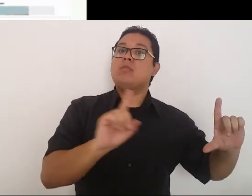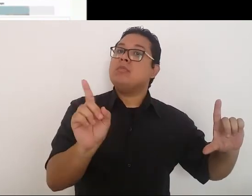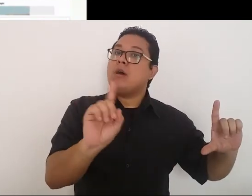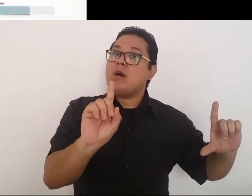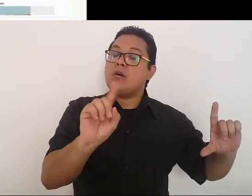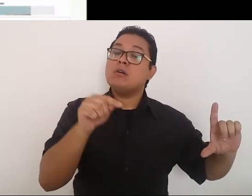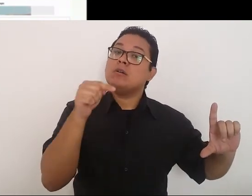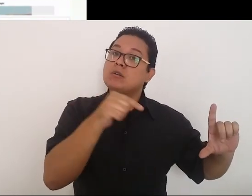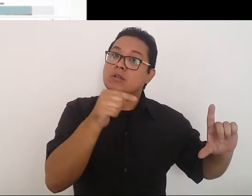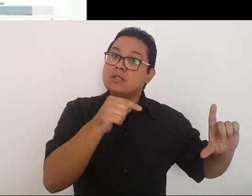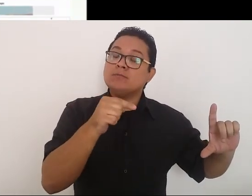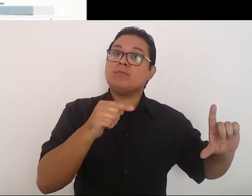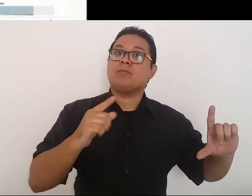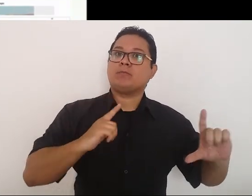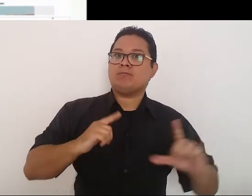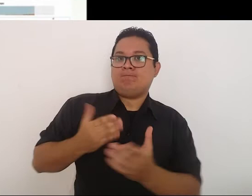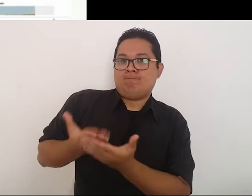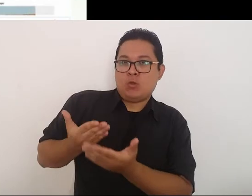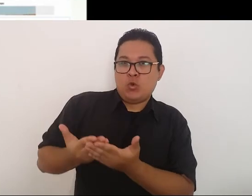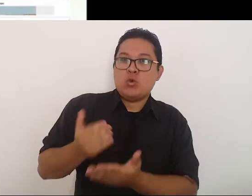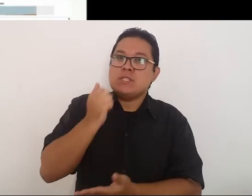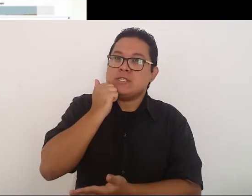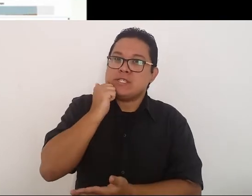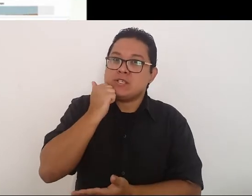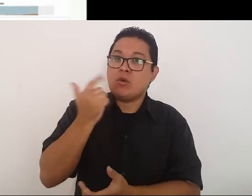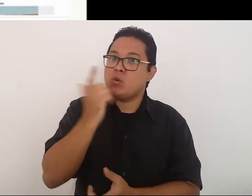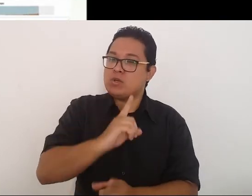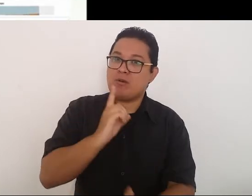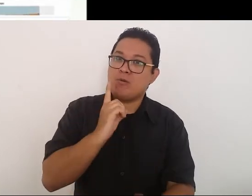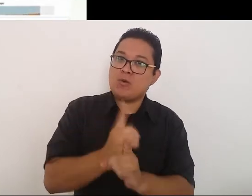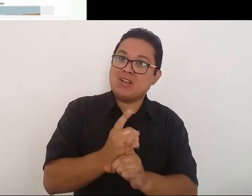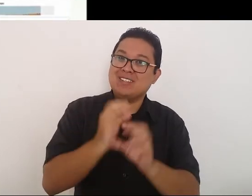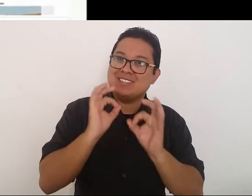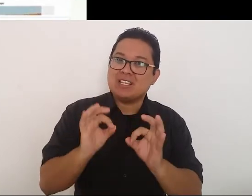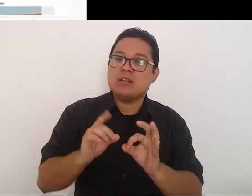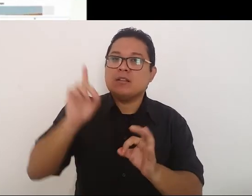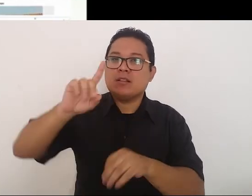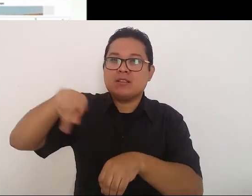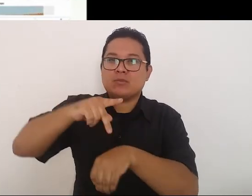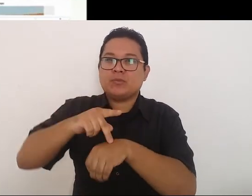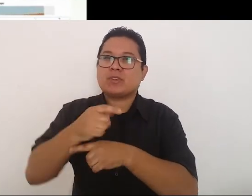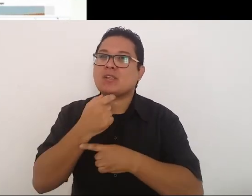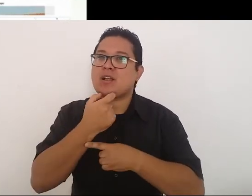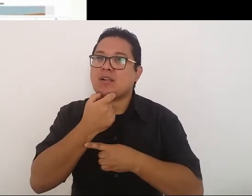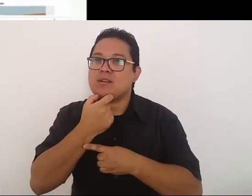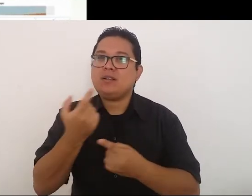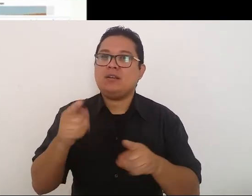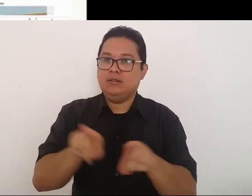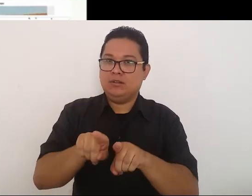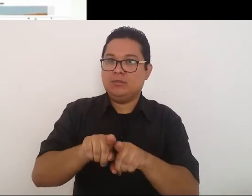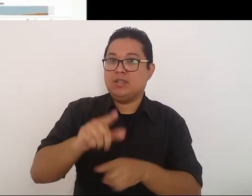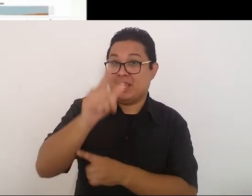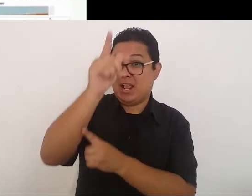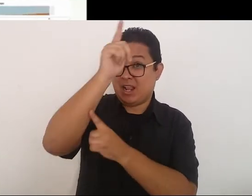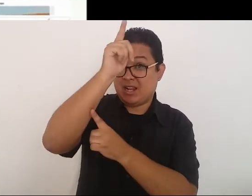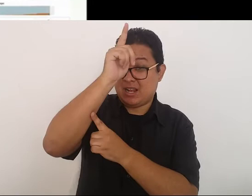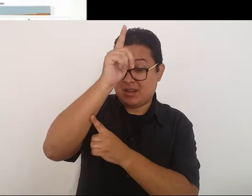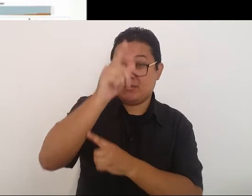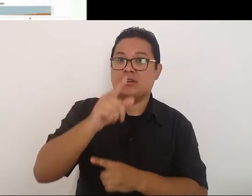está norteando as atitudes da Inglaterra, tá? E da